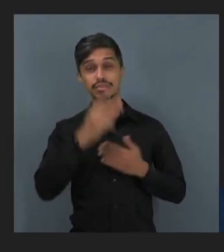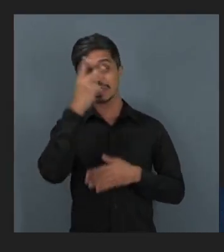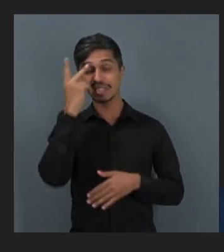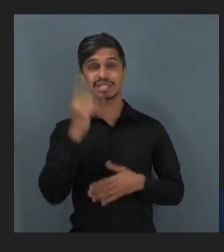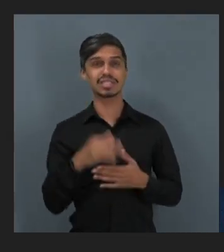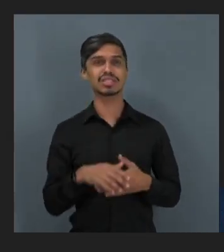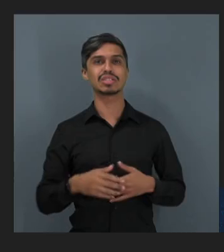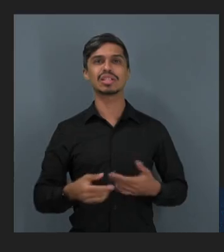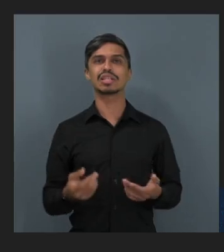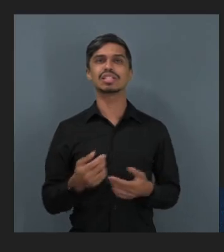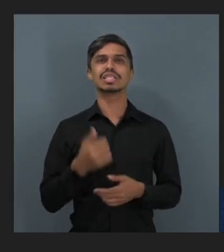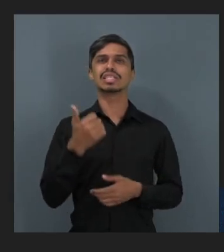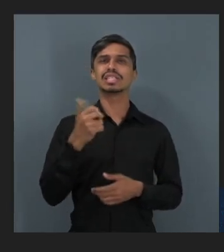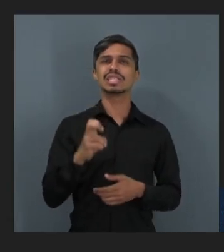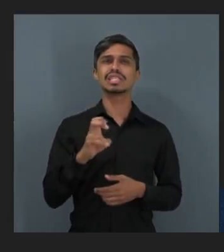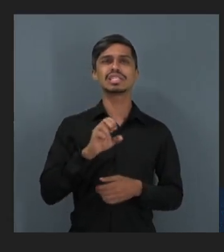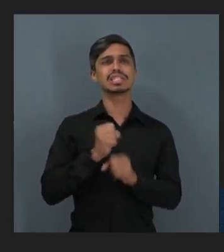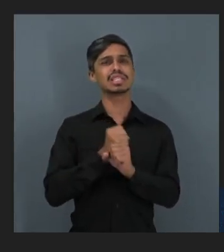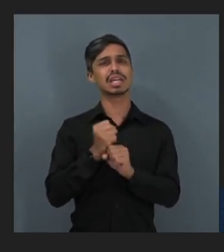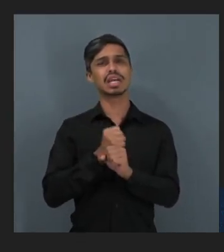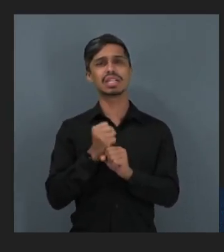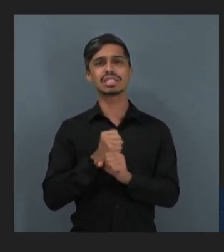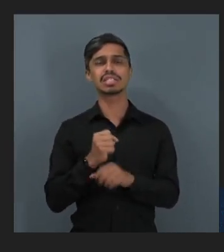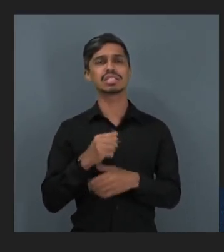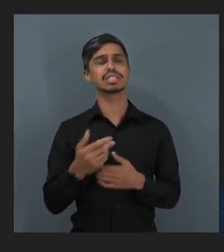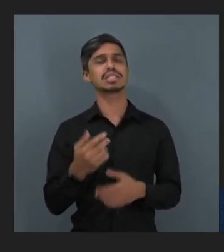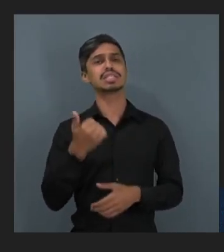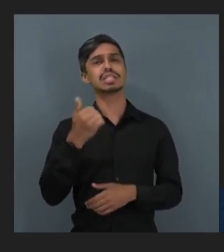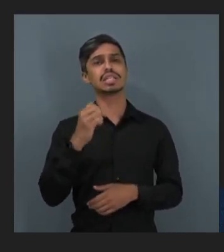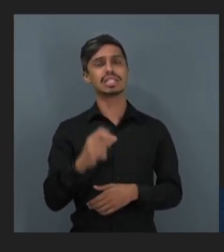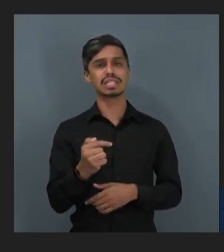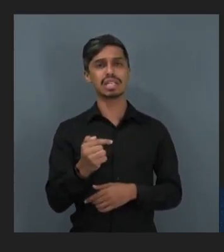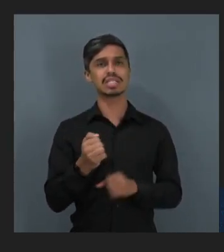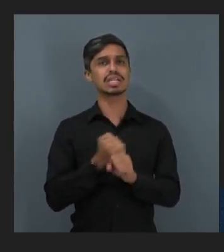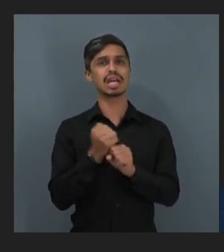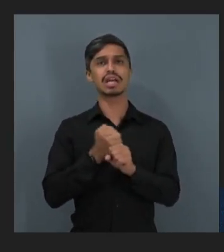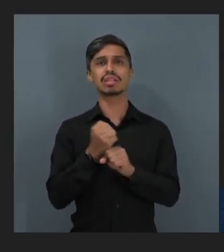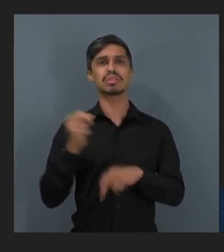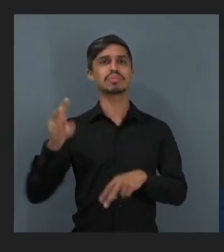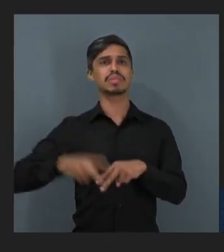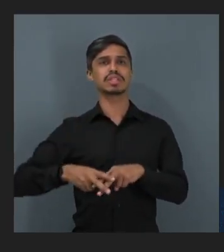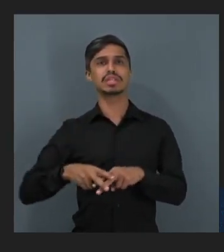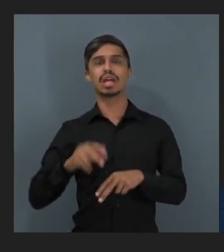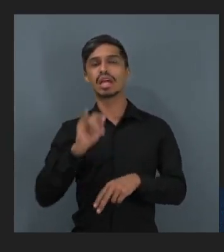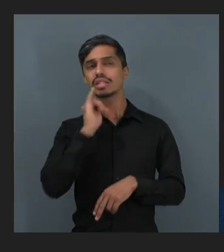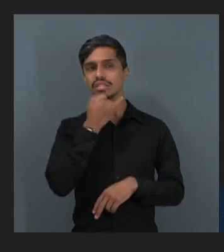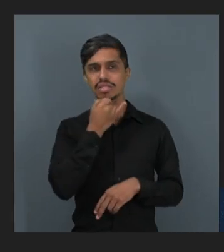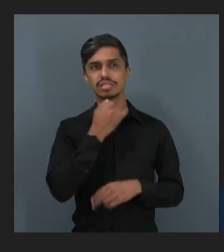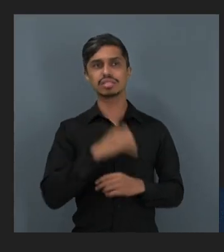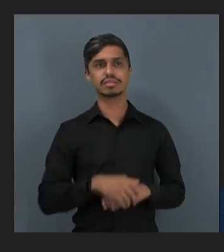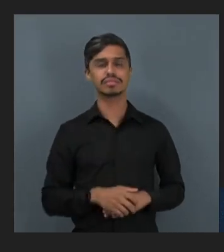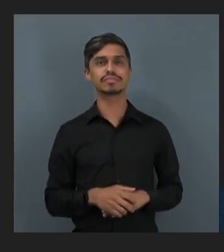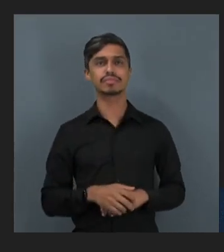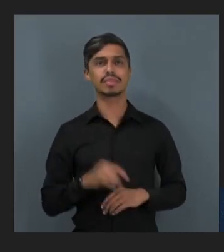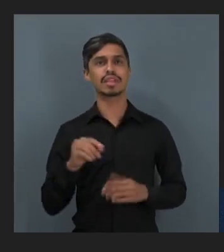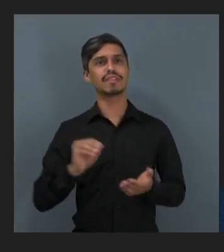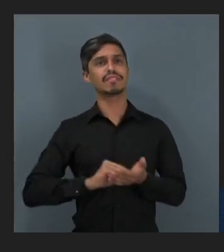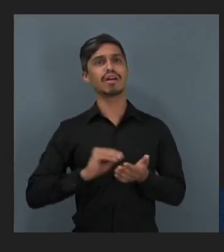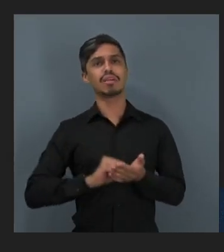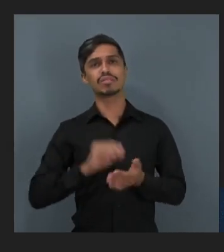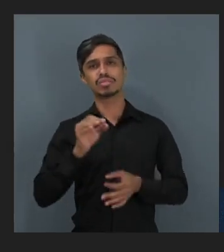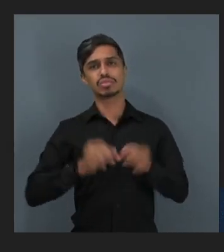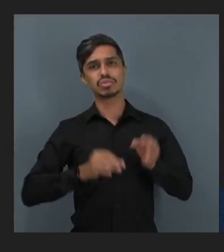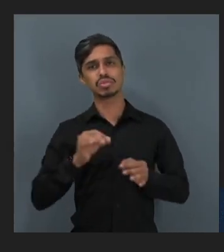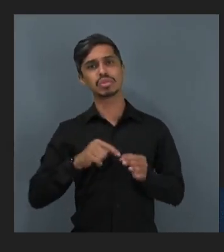15 anos, 17 anos de prisão, né? É muito triste essa injustiça que está acontecendo